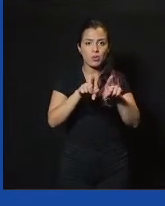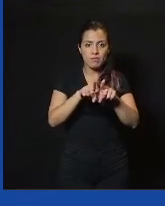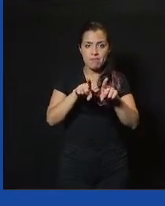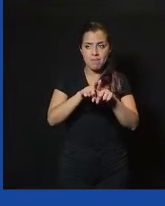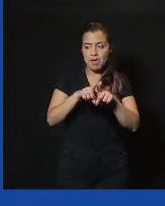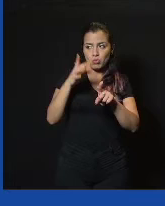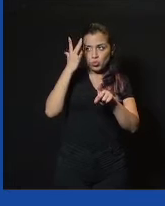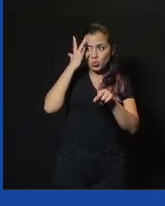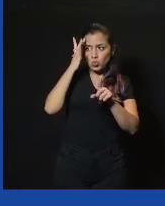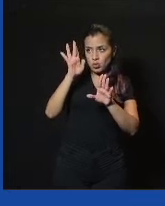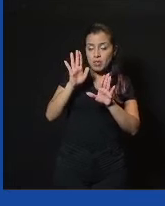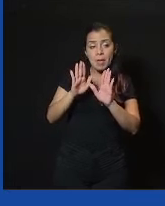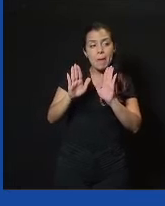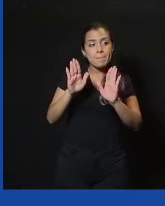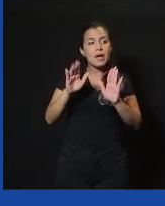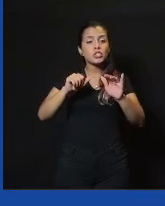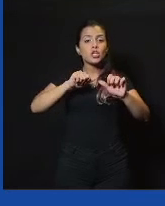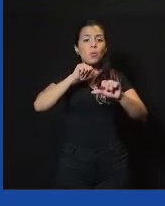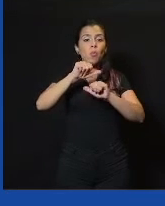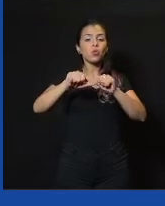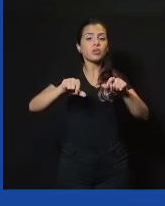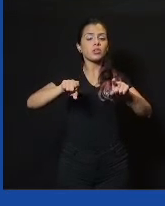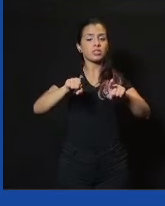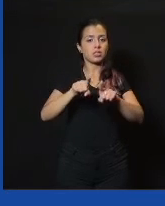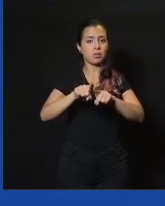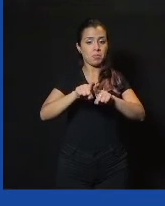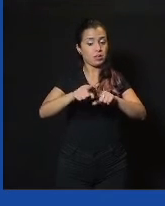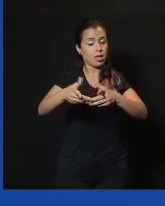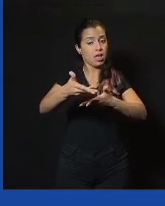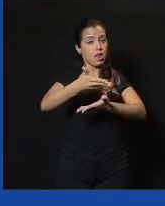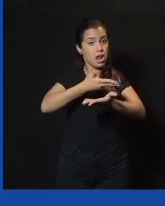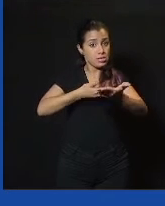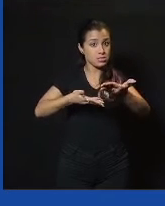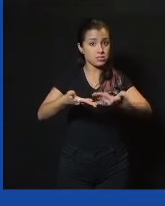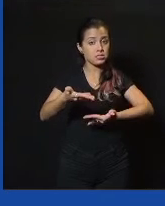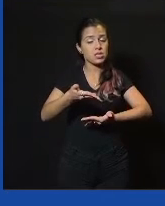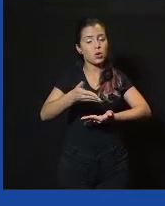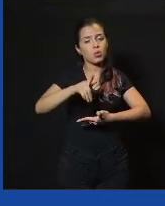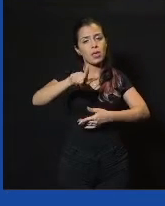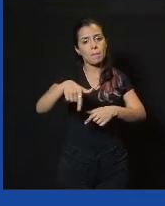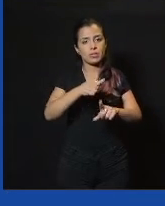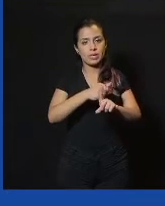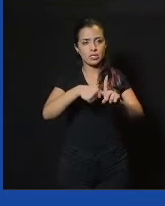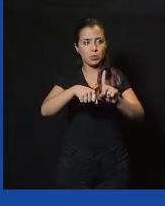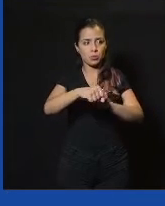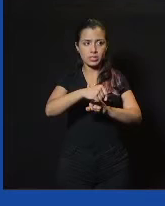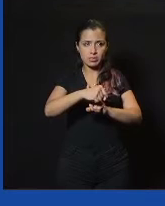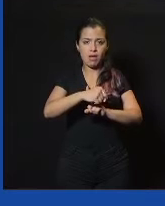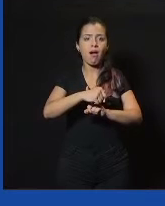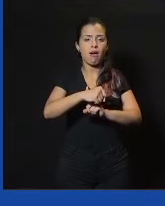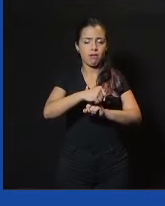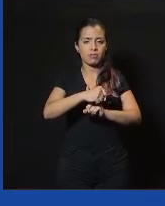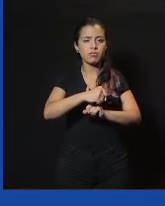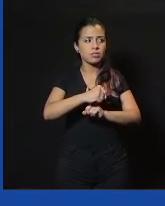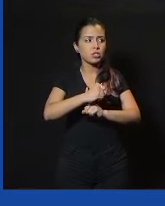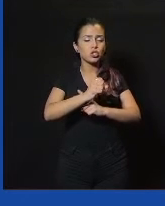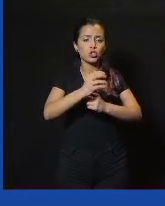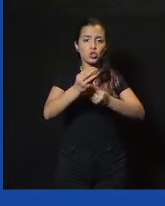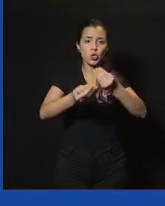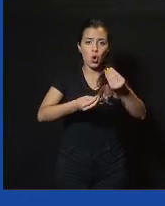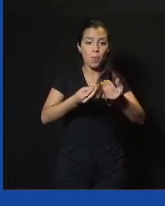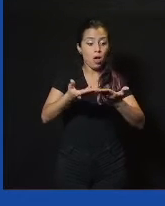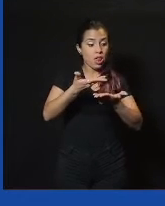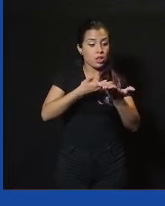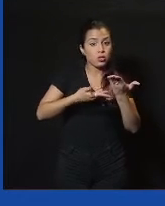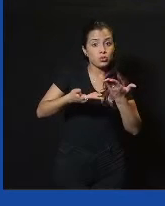jeito, que foi uma mudança até na relação do setor privado com as organizações sociais, uma mudança de como se relacionar, ou talvez até